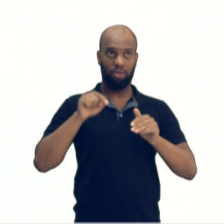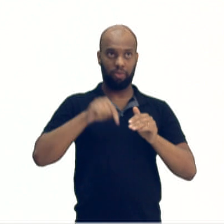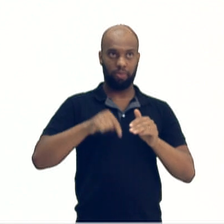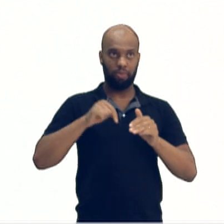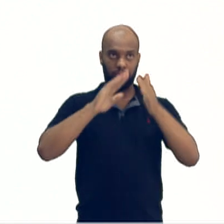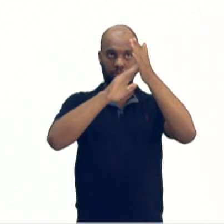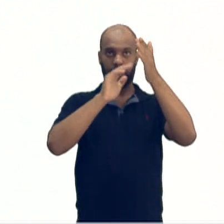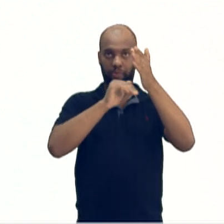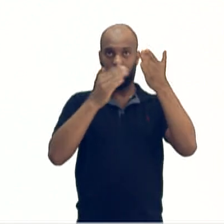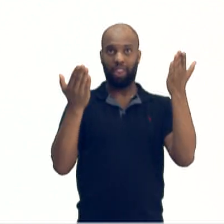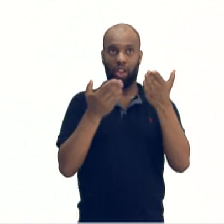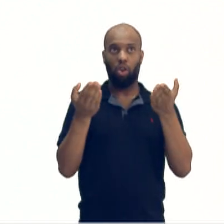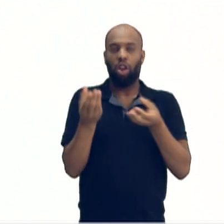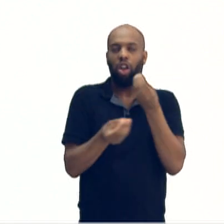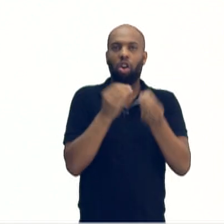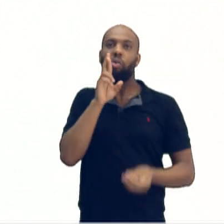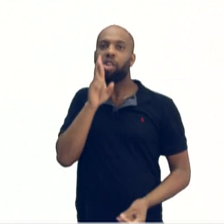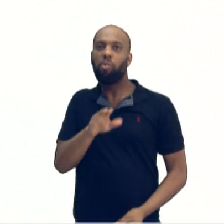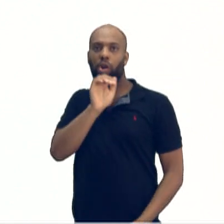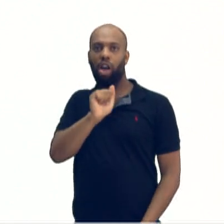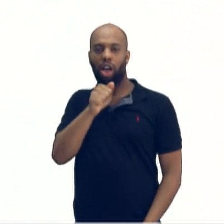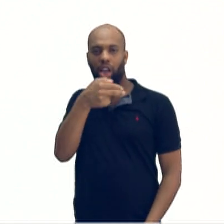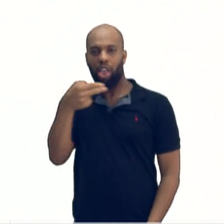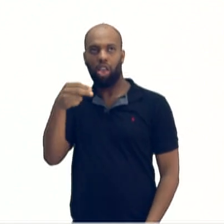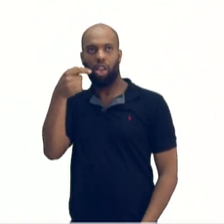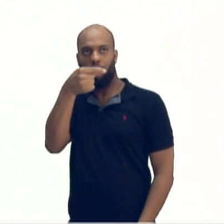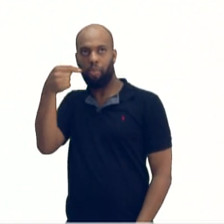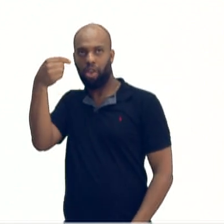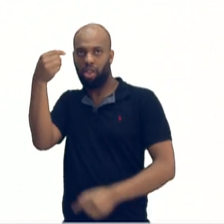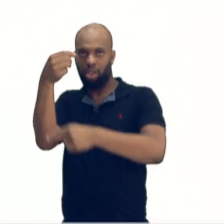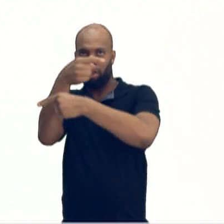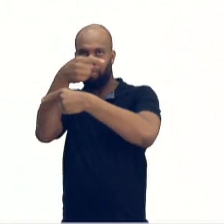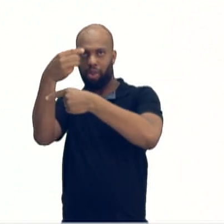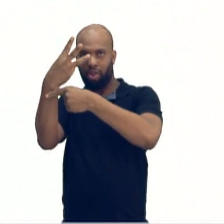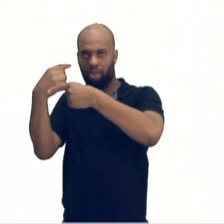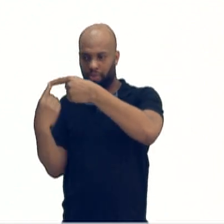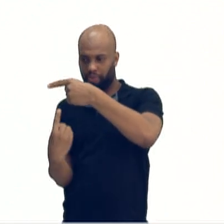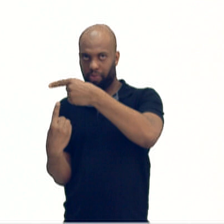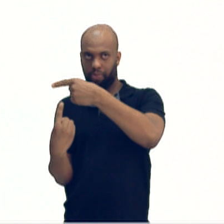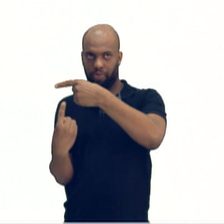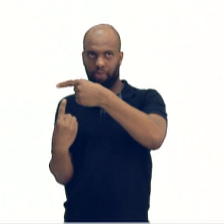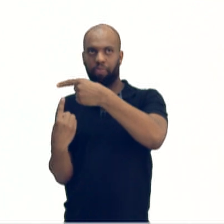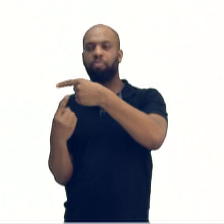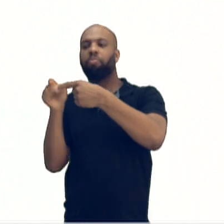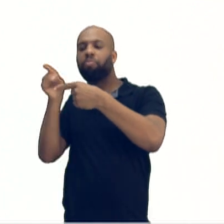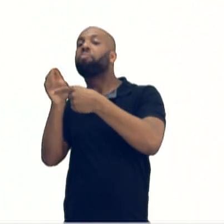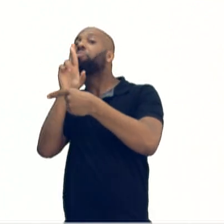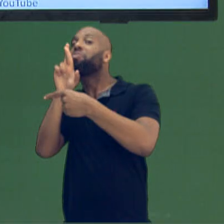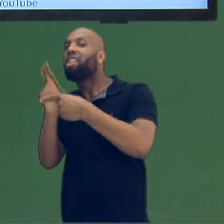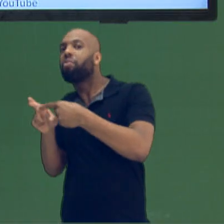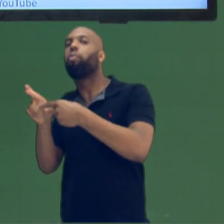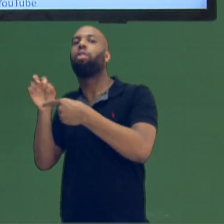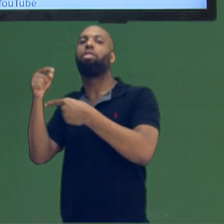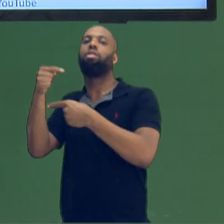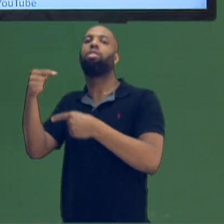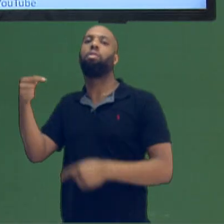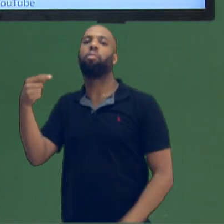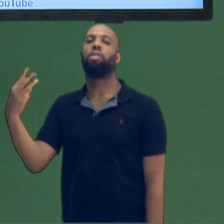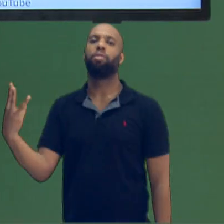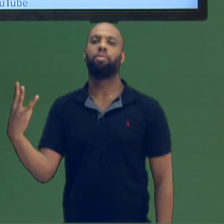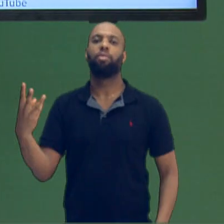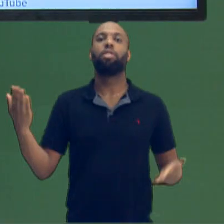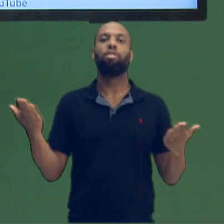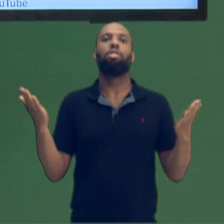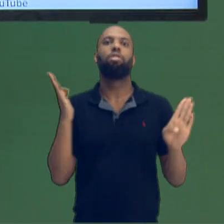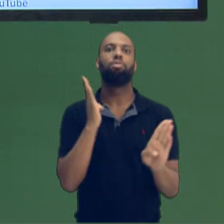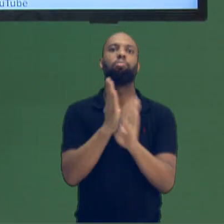vai ficar menos 3 sobre 1, que vai ser a mesma coisa que menos 3, perfeito?